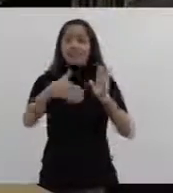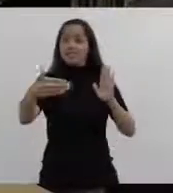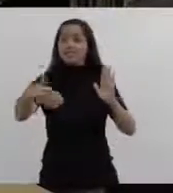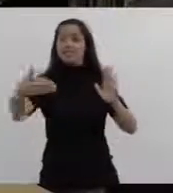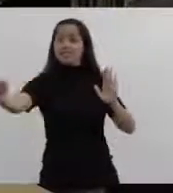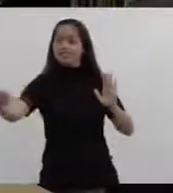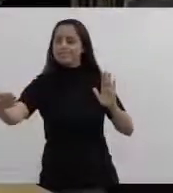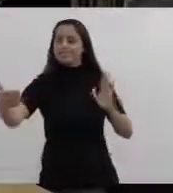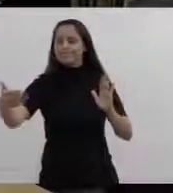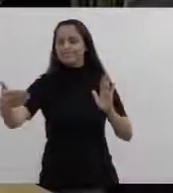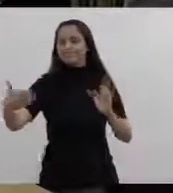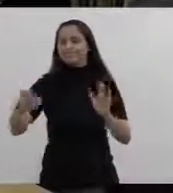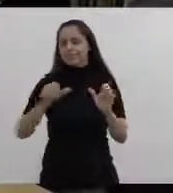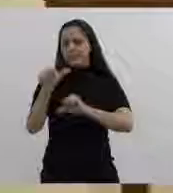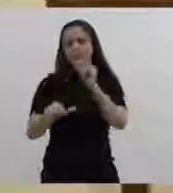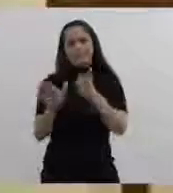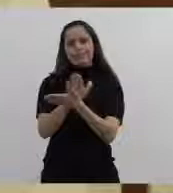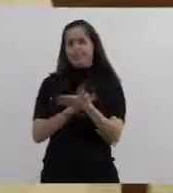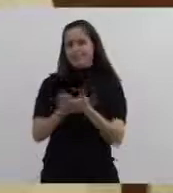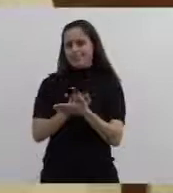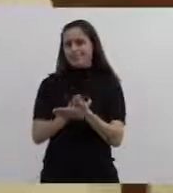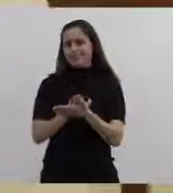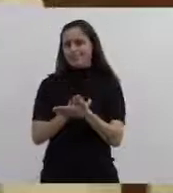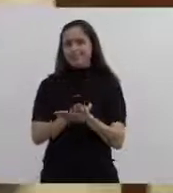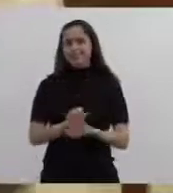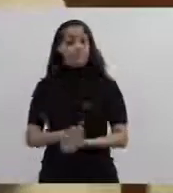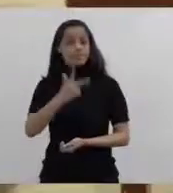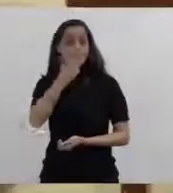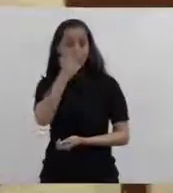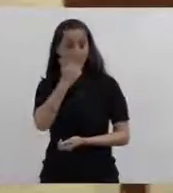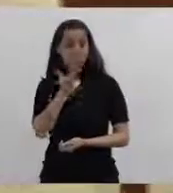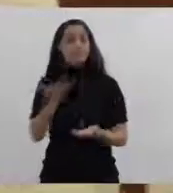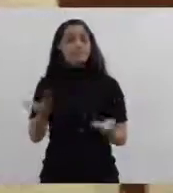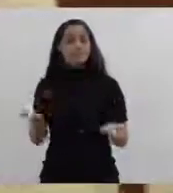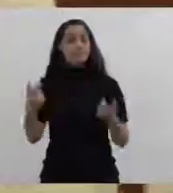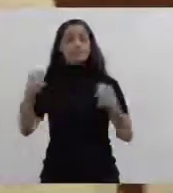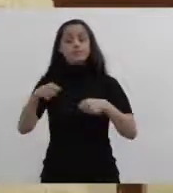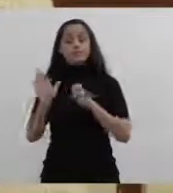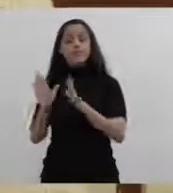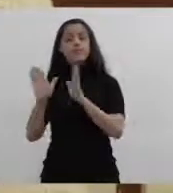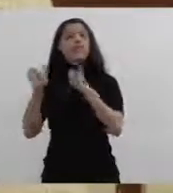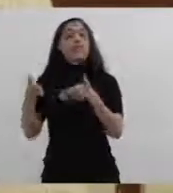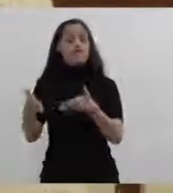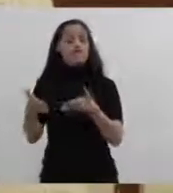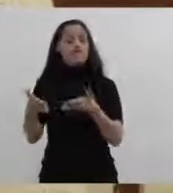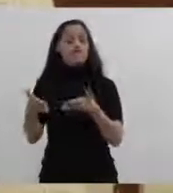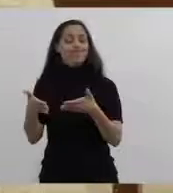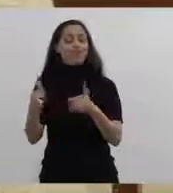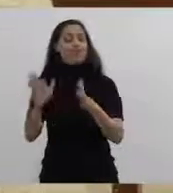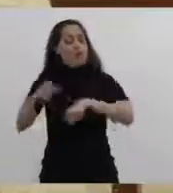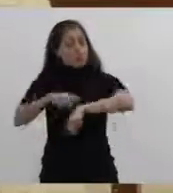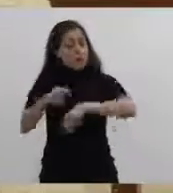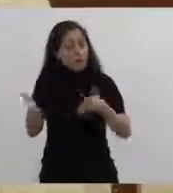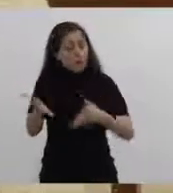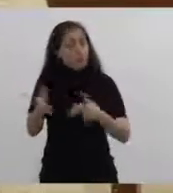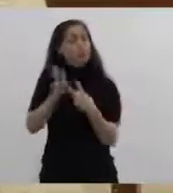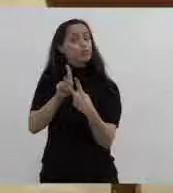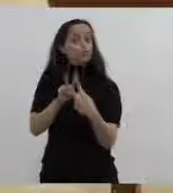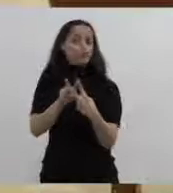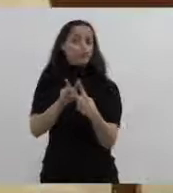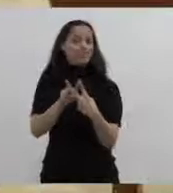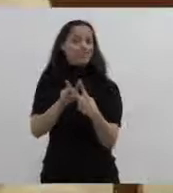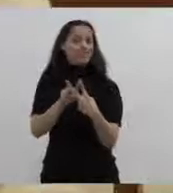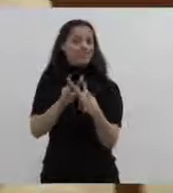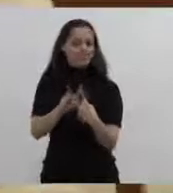do século XIX, docentes do século XX, mas os alunos do século XXI. Maria José. Eu acho que devemos focar